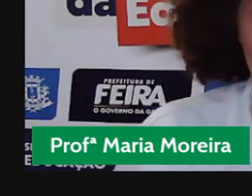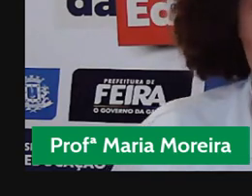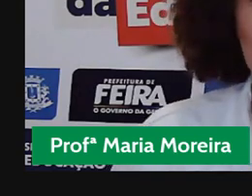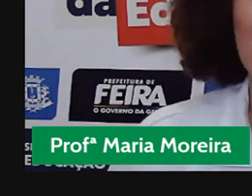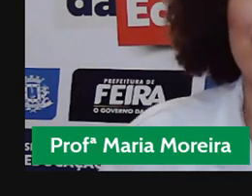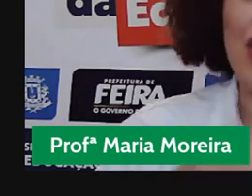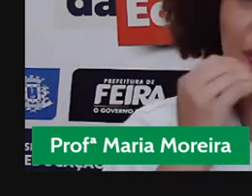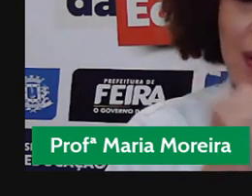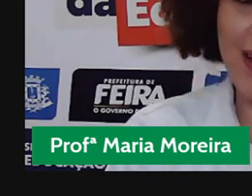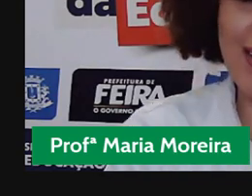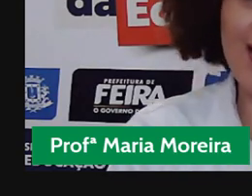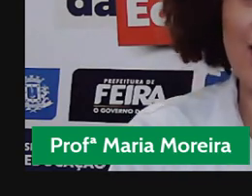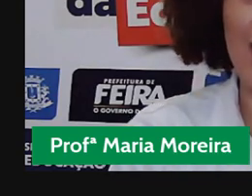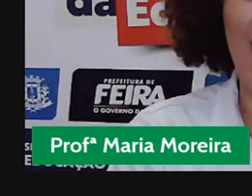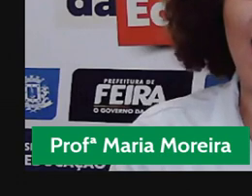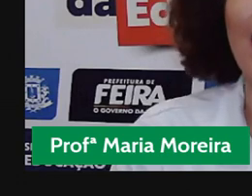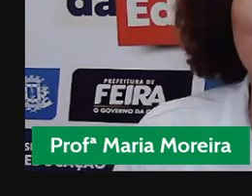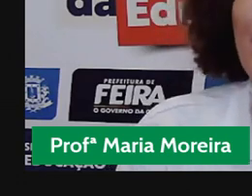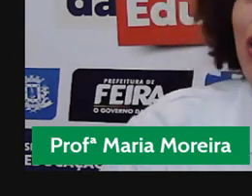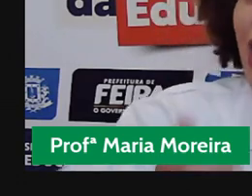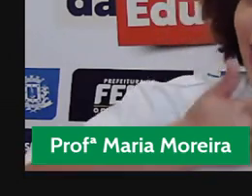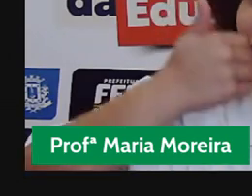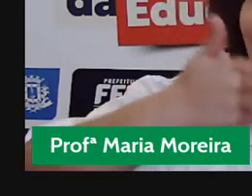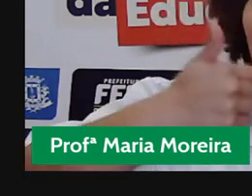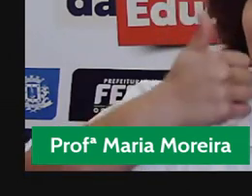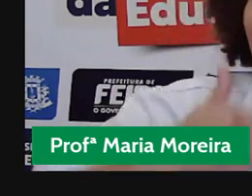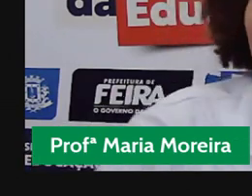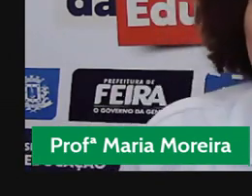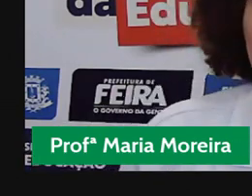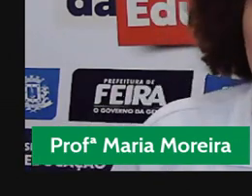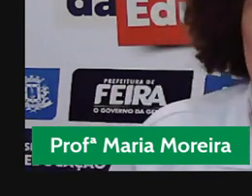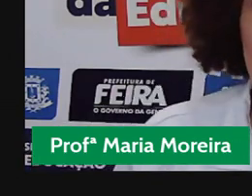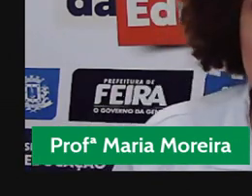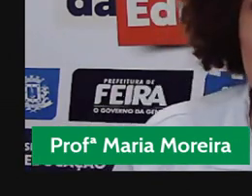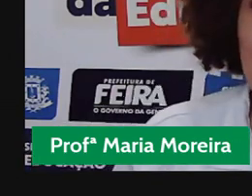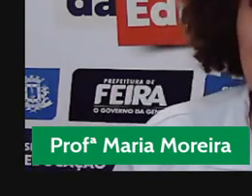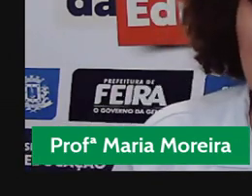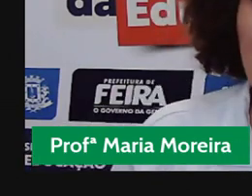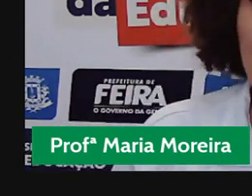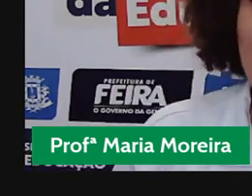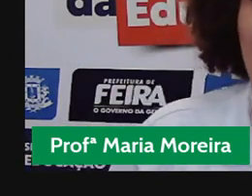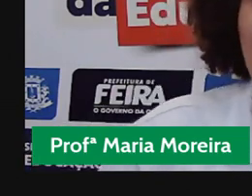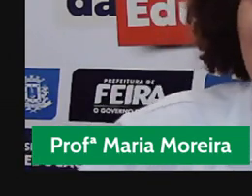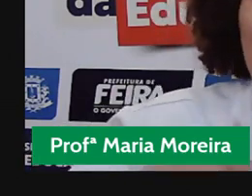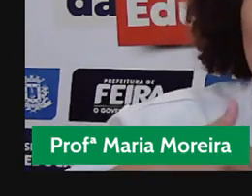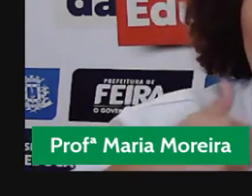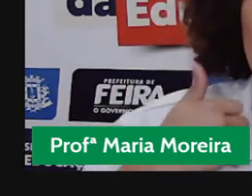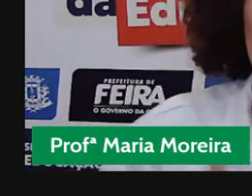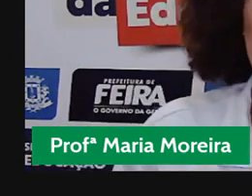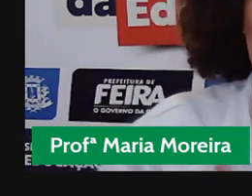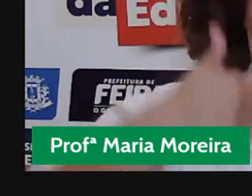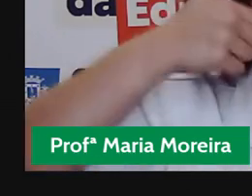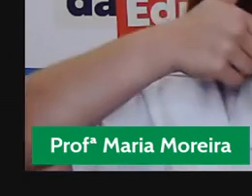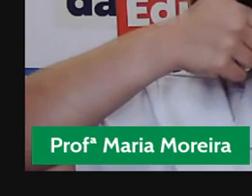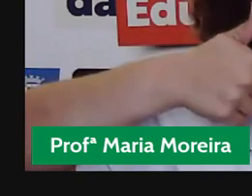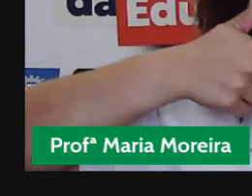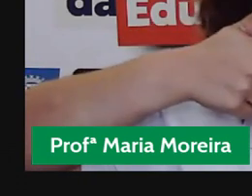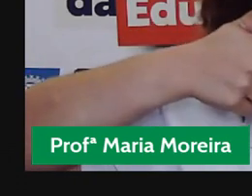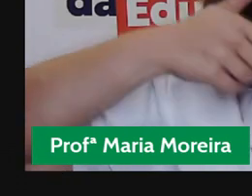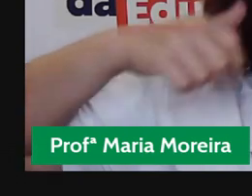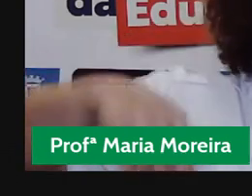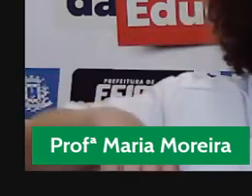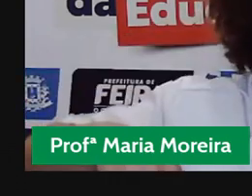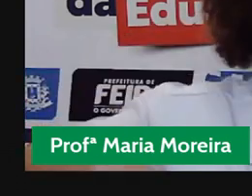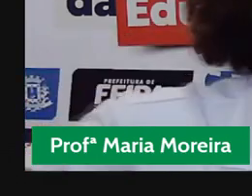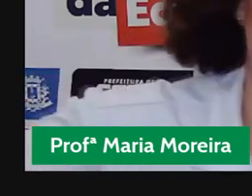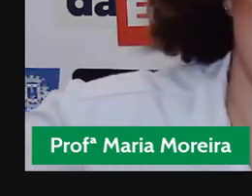aula e aí já deixa ela preguiça de lado Já deram aquele like aqui para gente Pois é não deixa de curtir